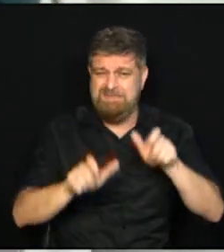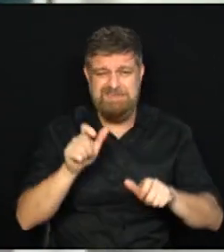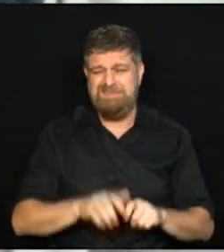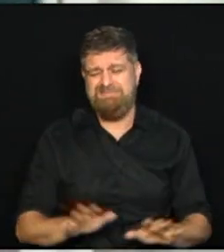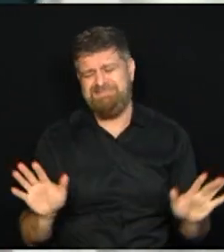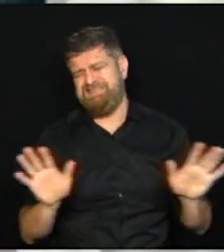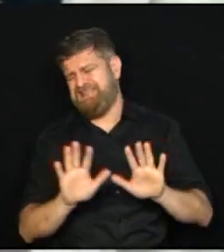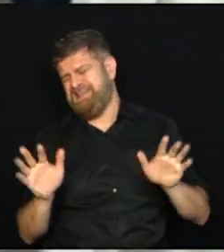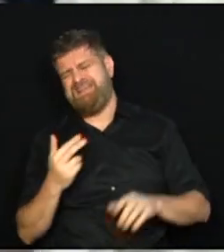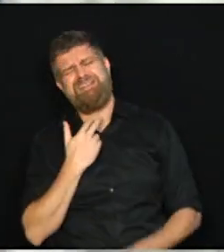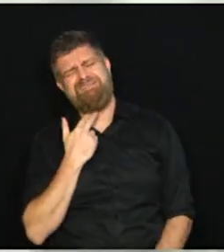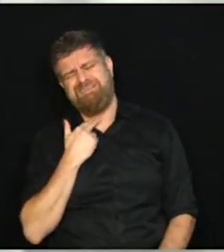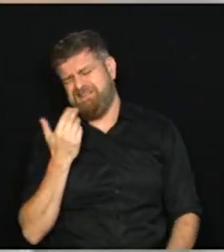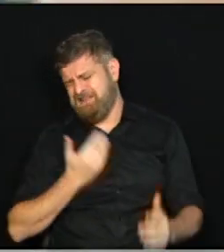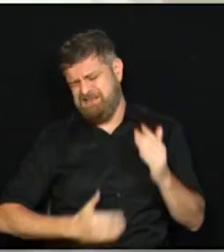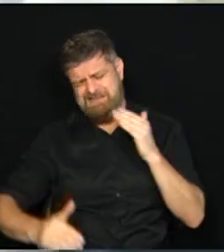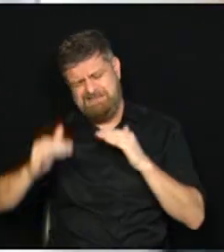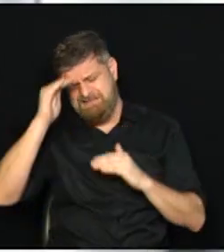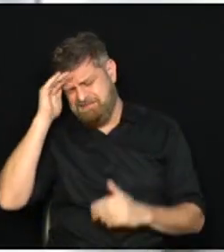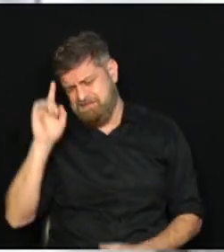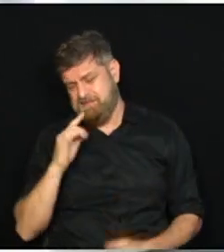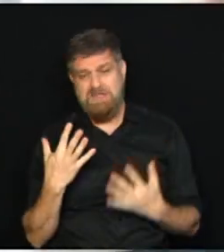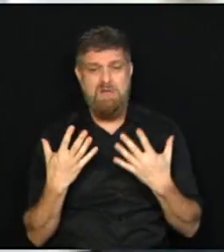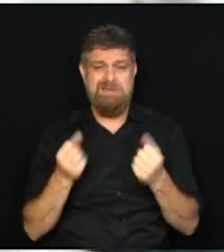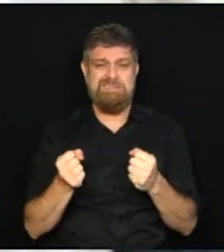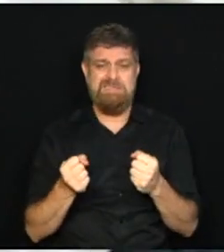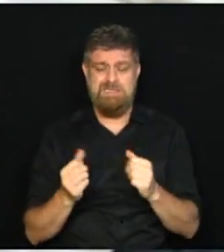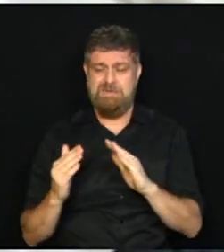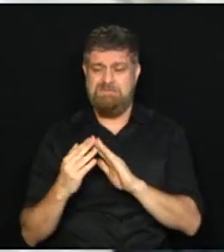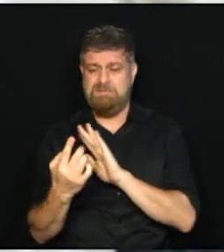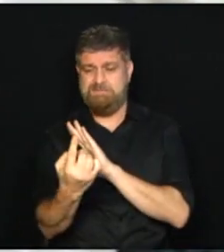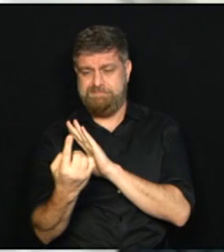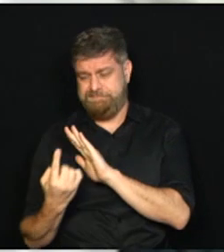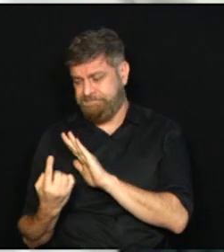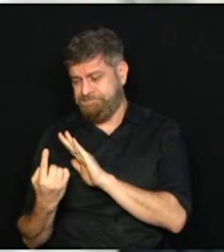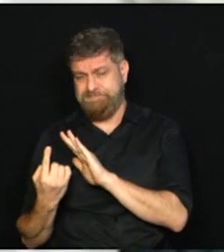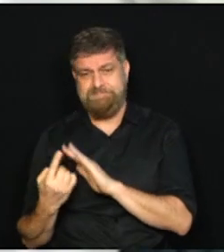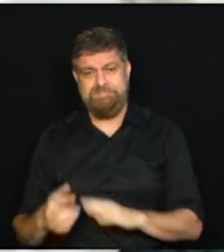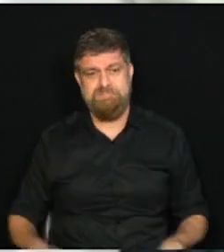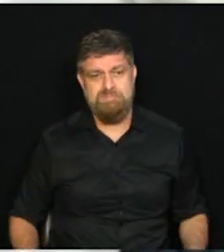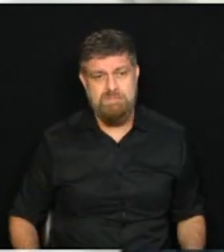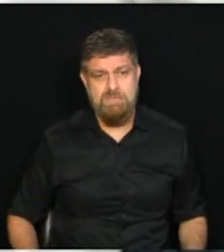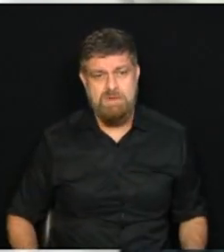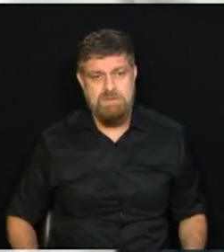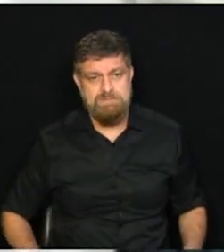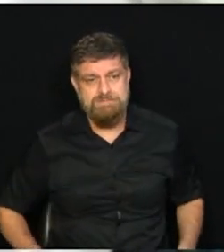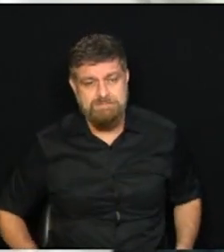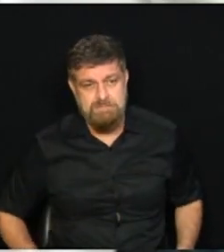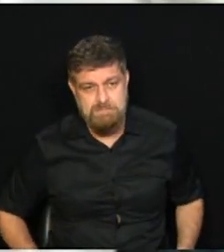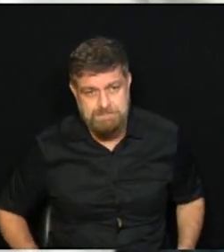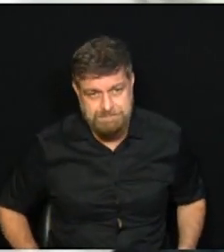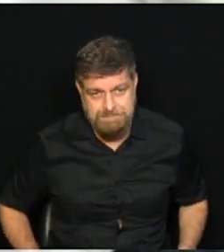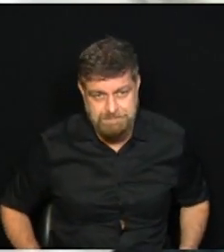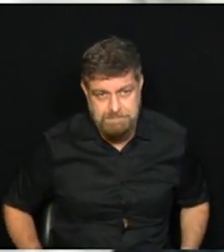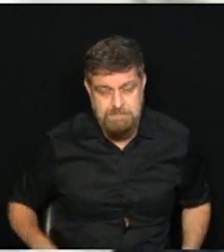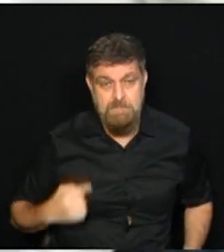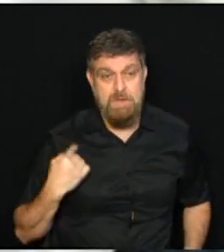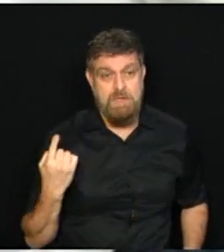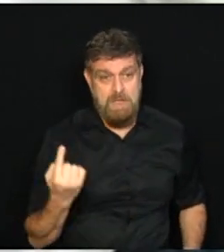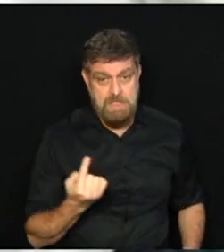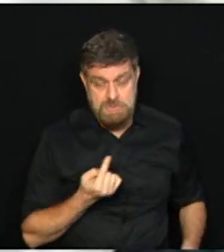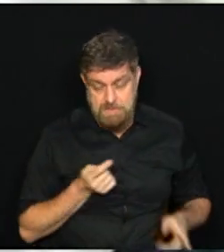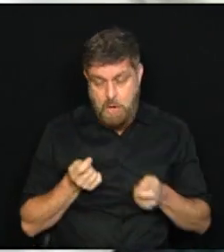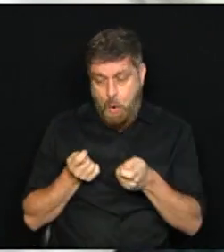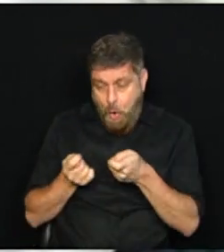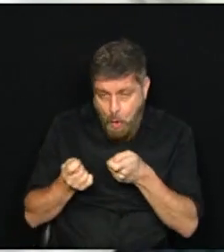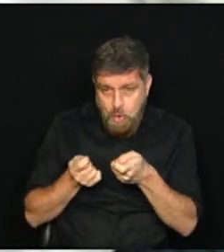elas não aceitam muito bem estar assintomático e ficar em casa. Então, pelo menos a gente vem monitorando